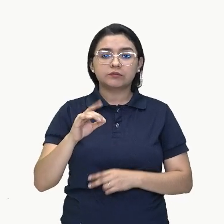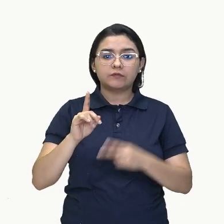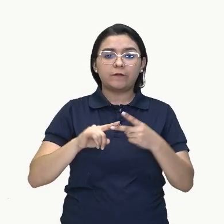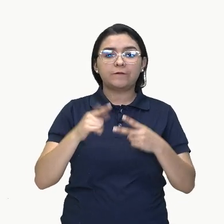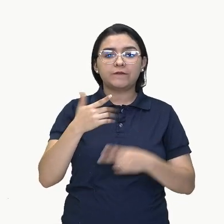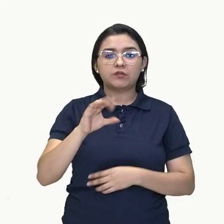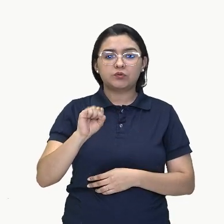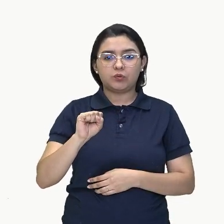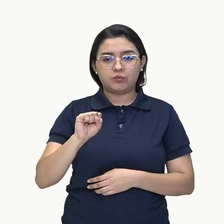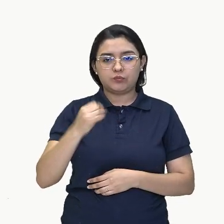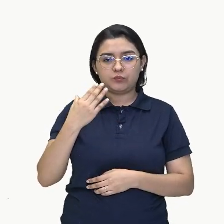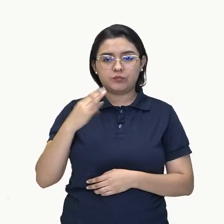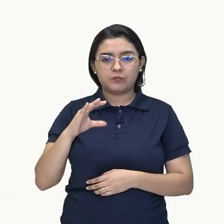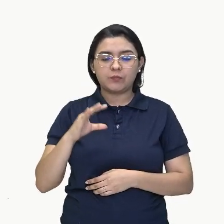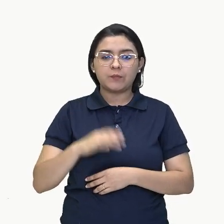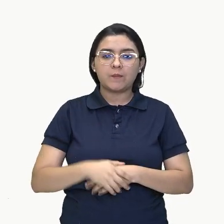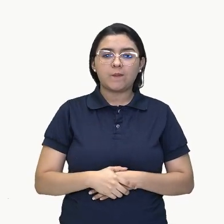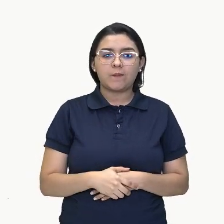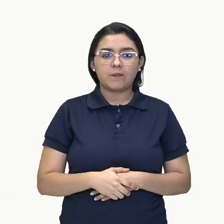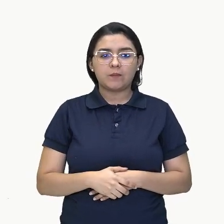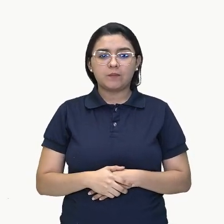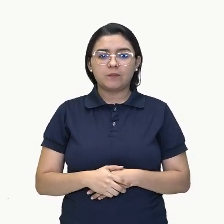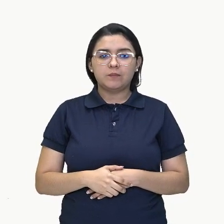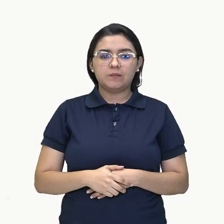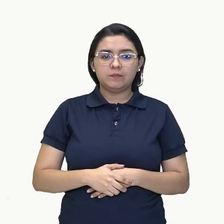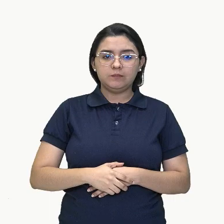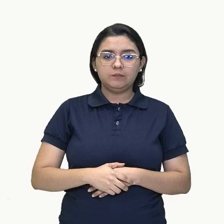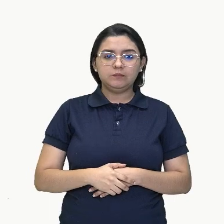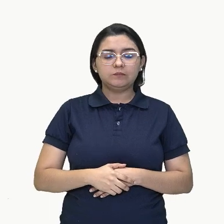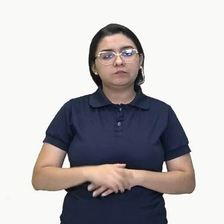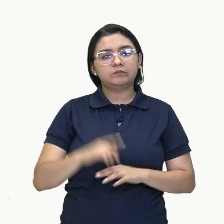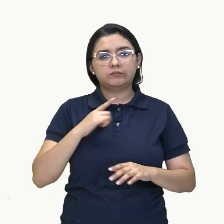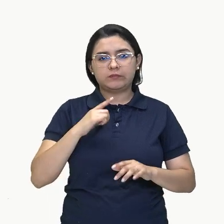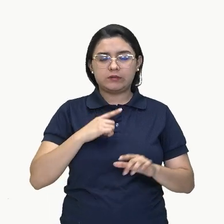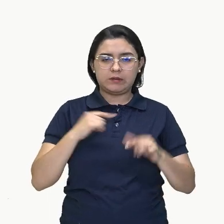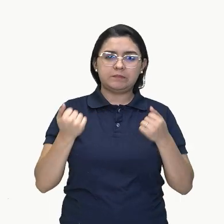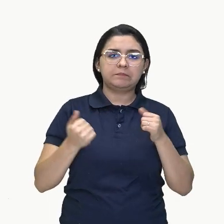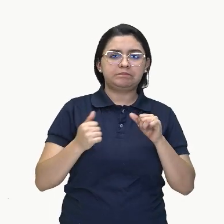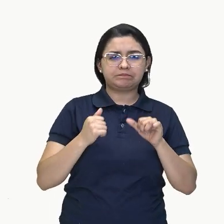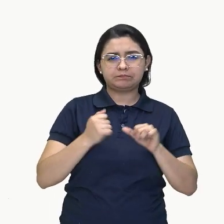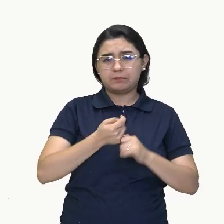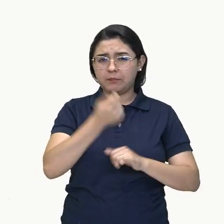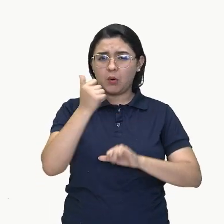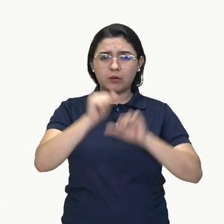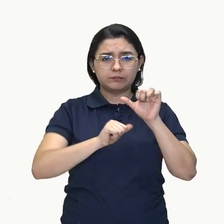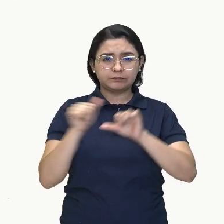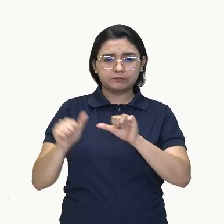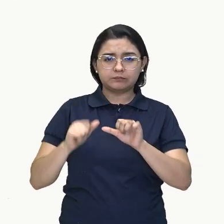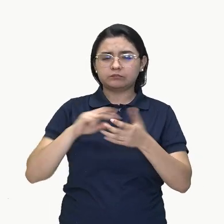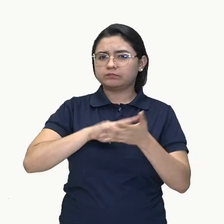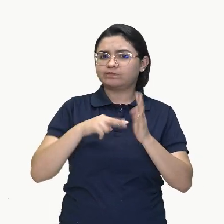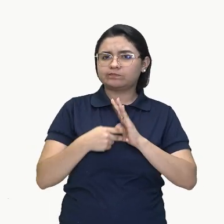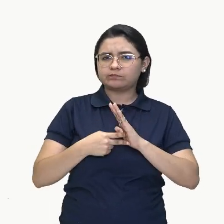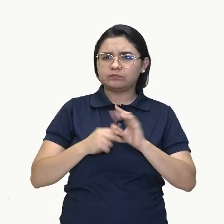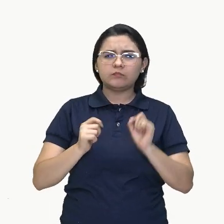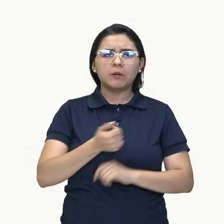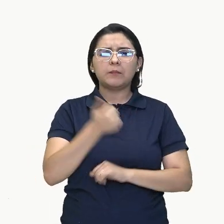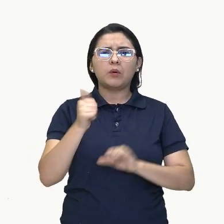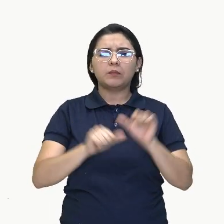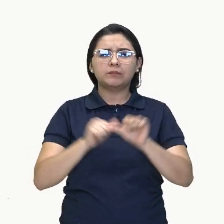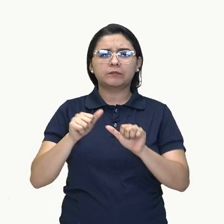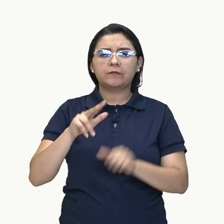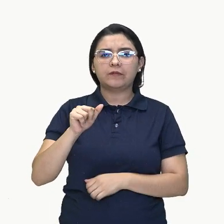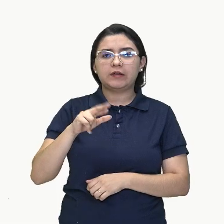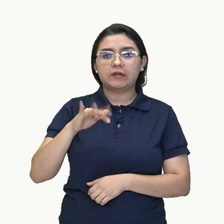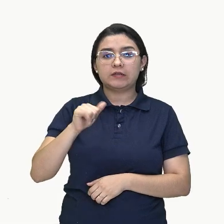e 28 graus Celsius, com pouca variação, tá bom? O que significa dizer pouca